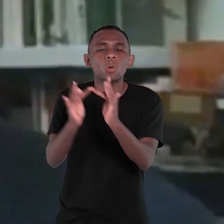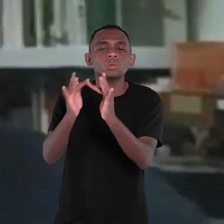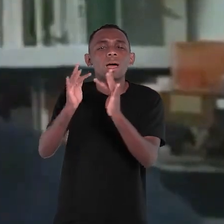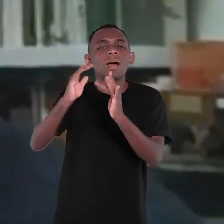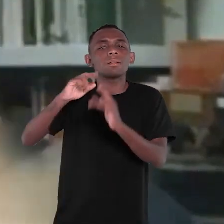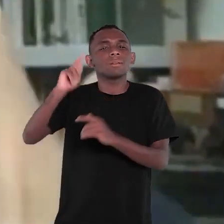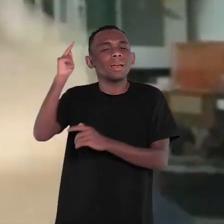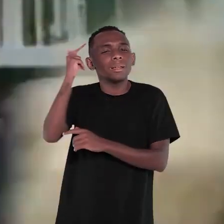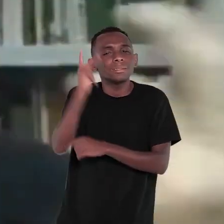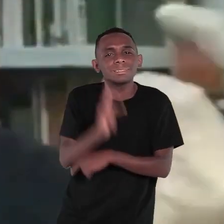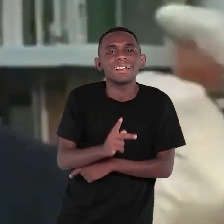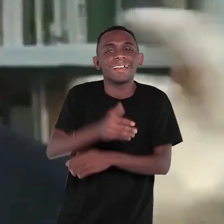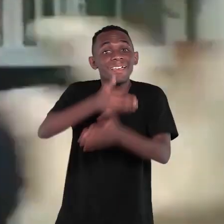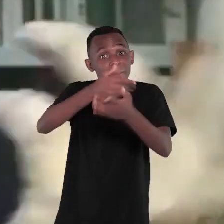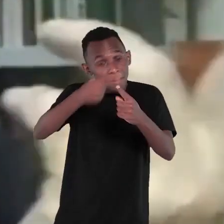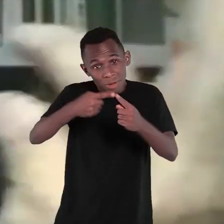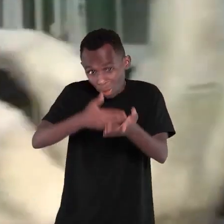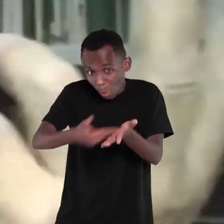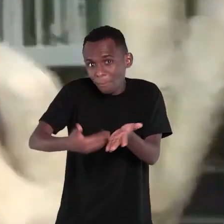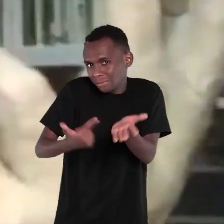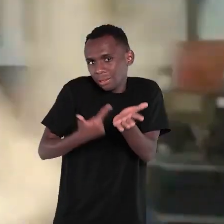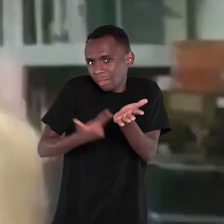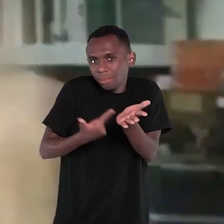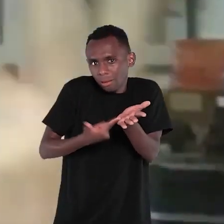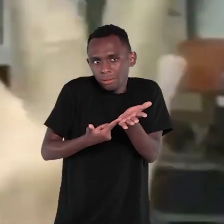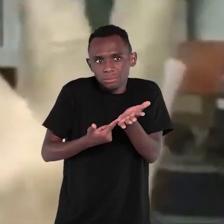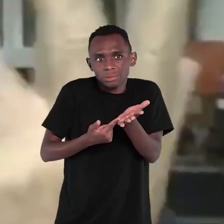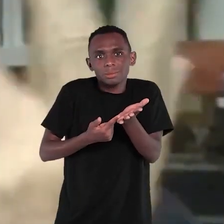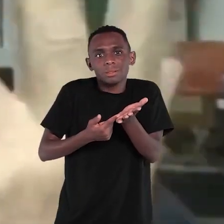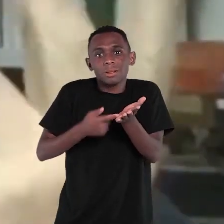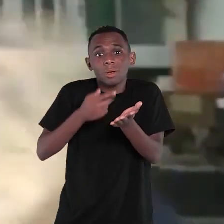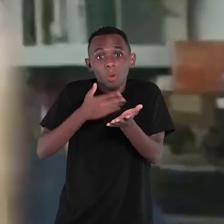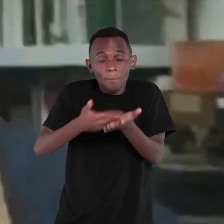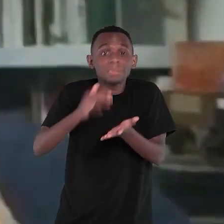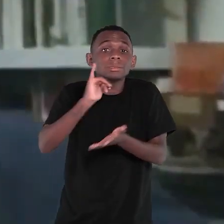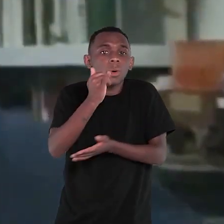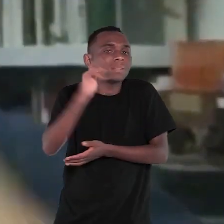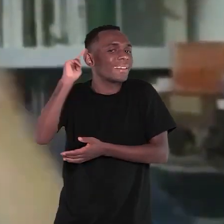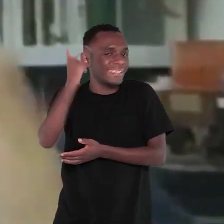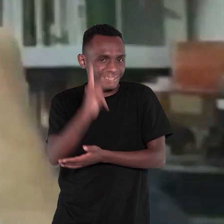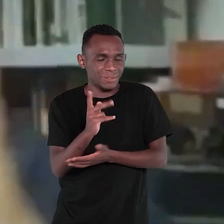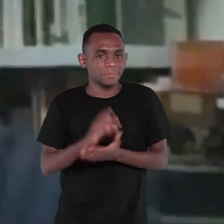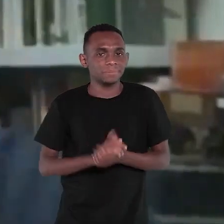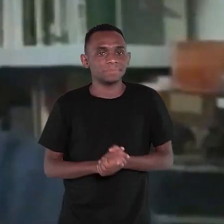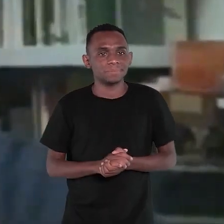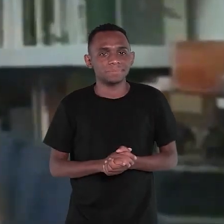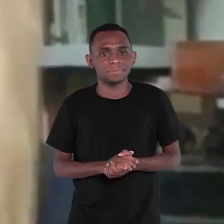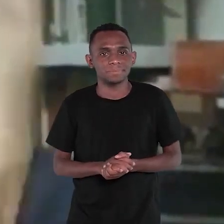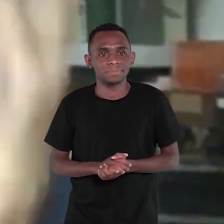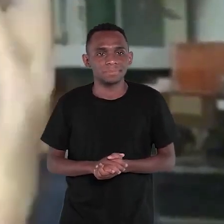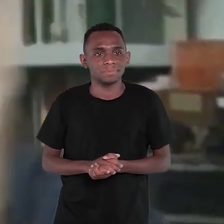das histórias, tal, porque é aí que começa a literatura, né? A literatura começa no oral, né? Então,